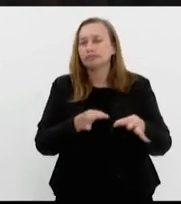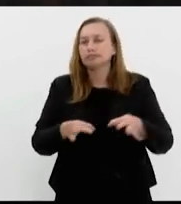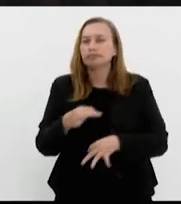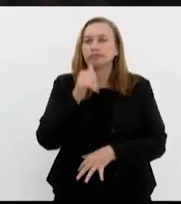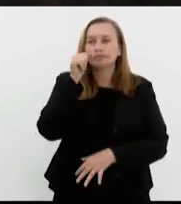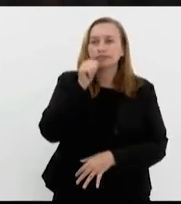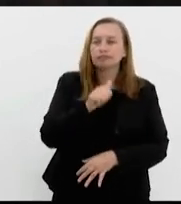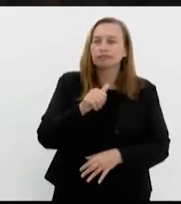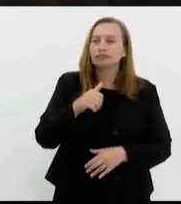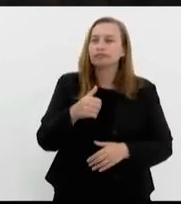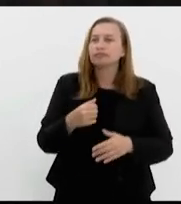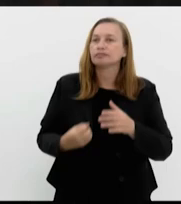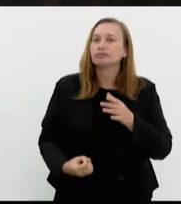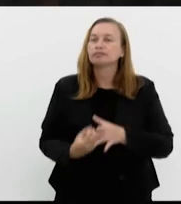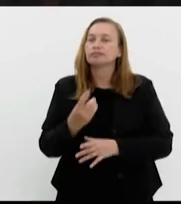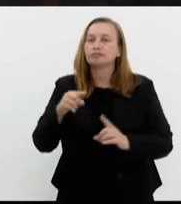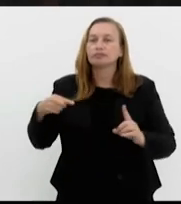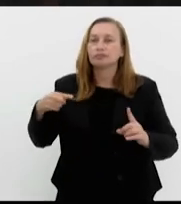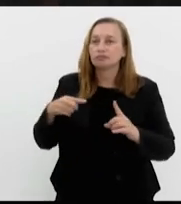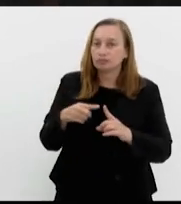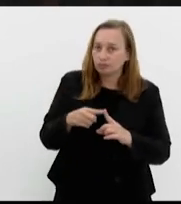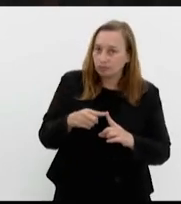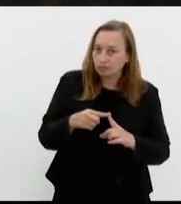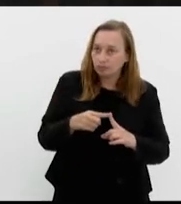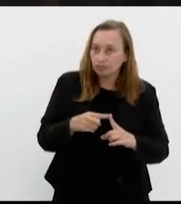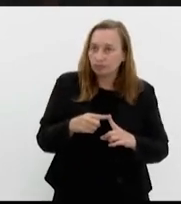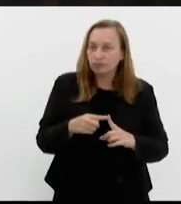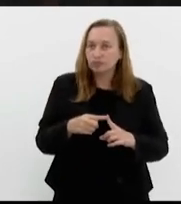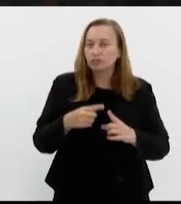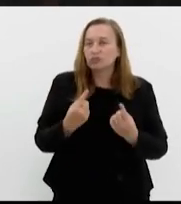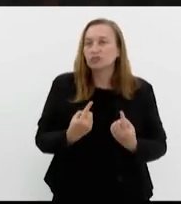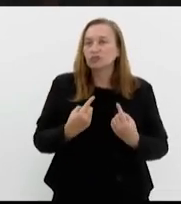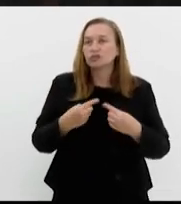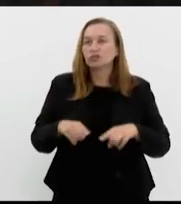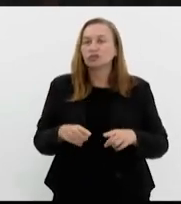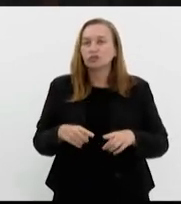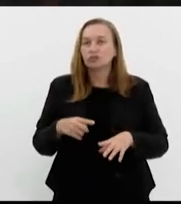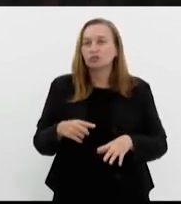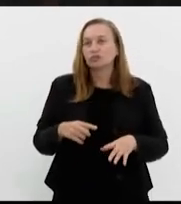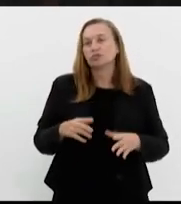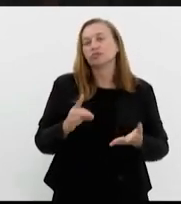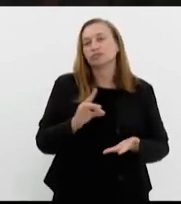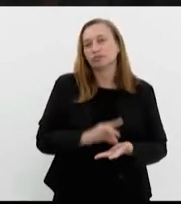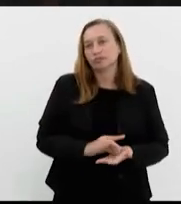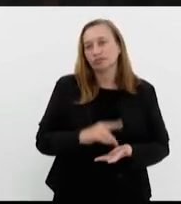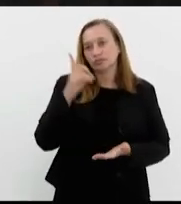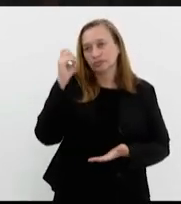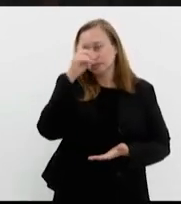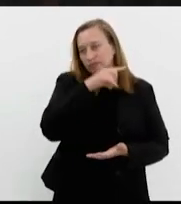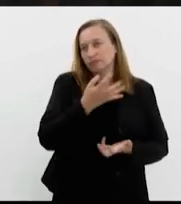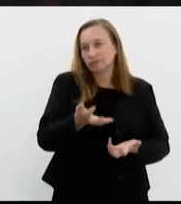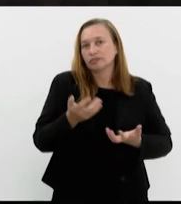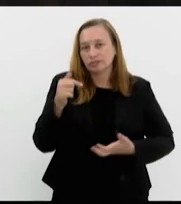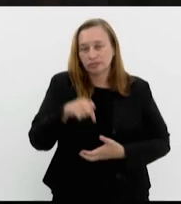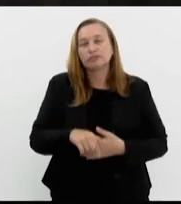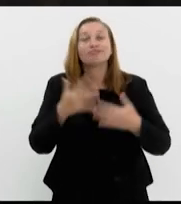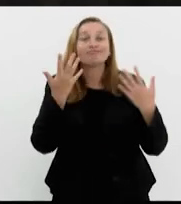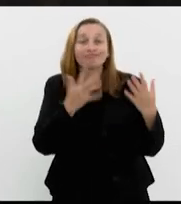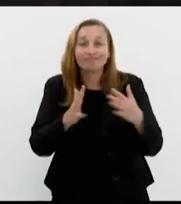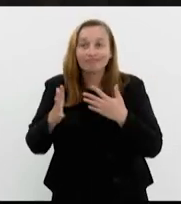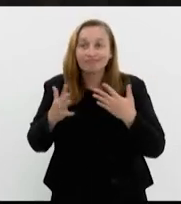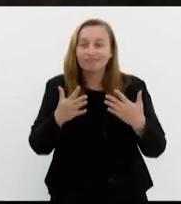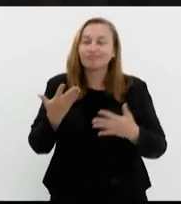mulheres construídas com o objetivo de combater essa dura realidade. Quero aqui saudar